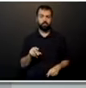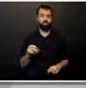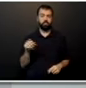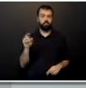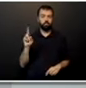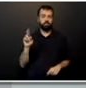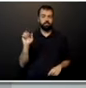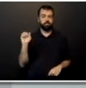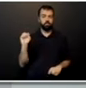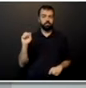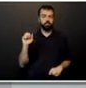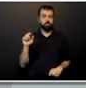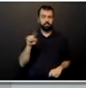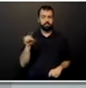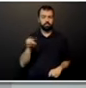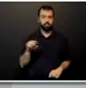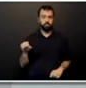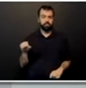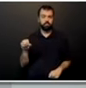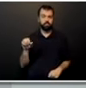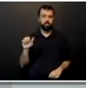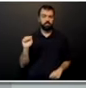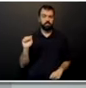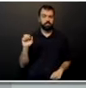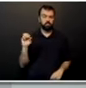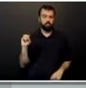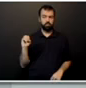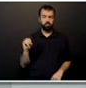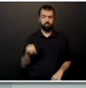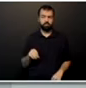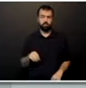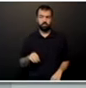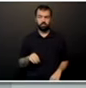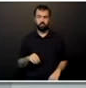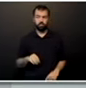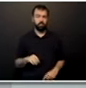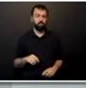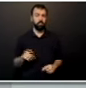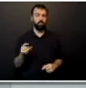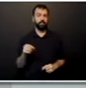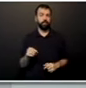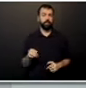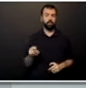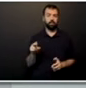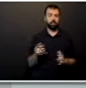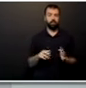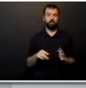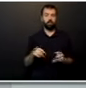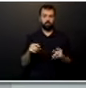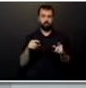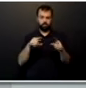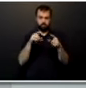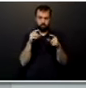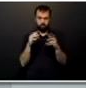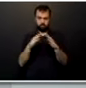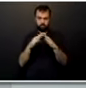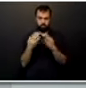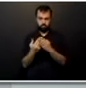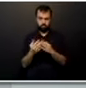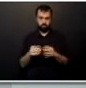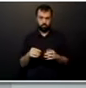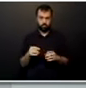e essa questão é uma questão da prova saeb o desenho de um colégio foi feito na seguinte escala